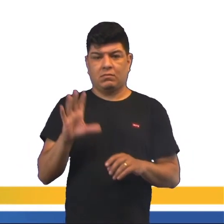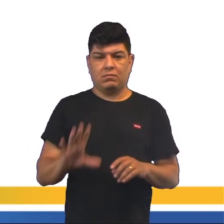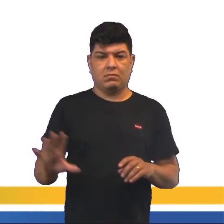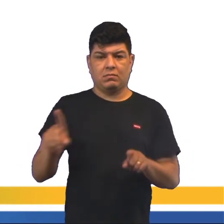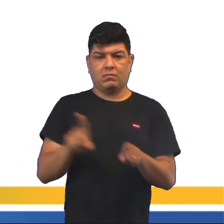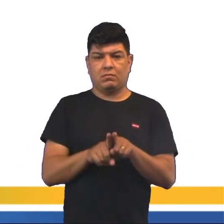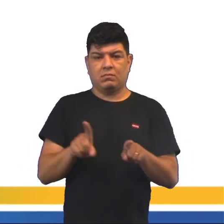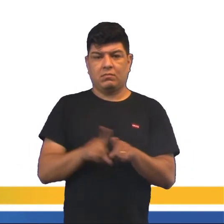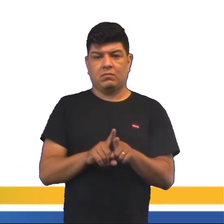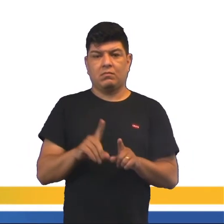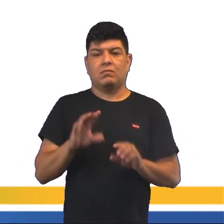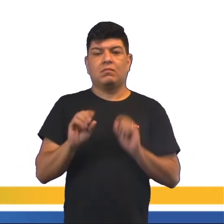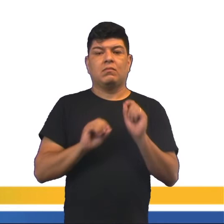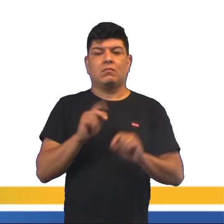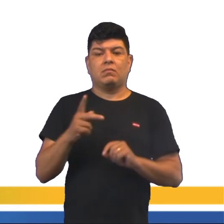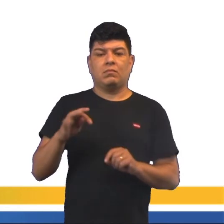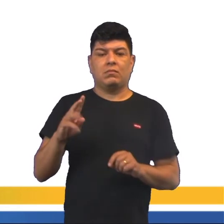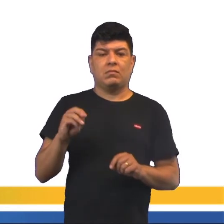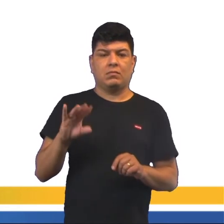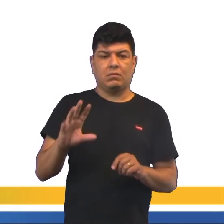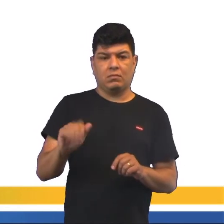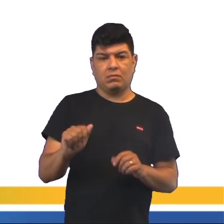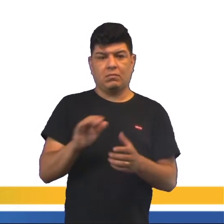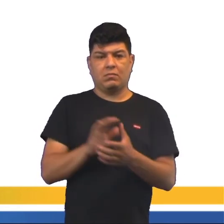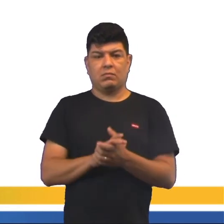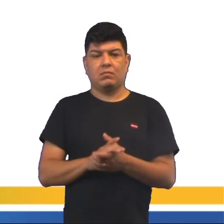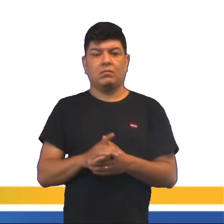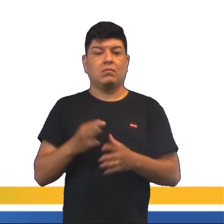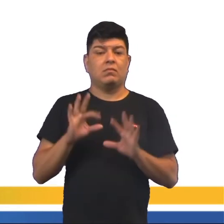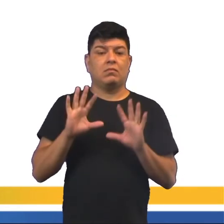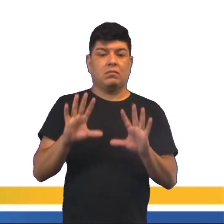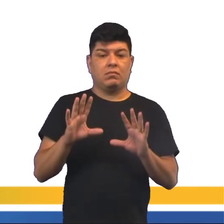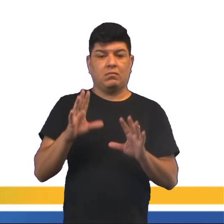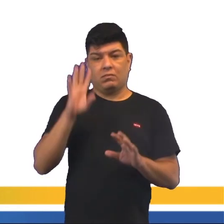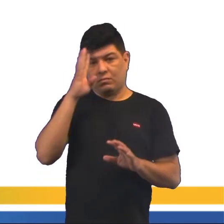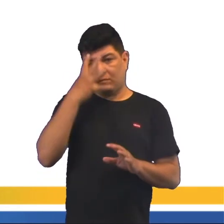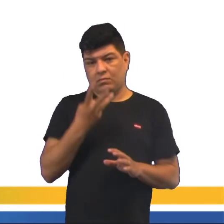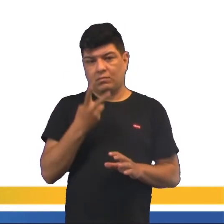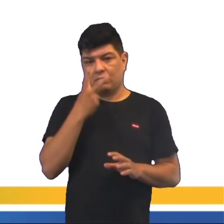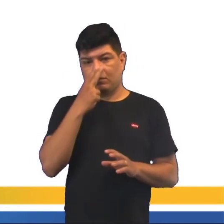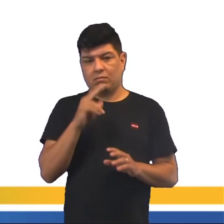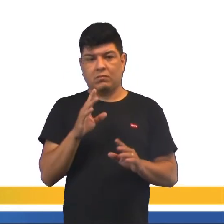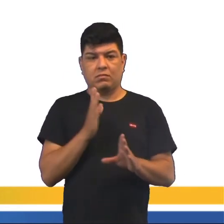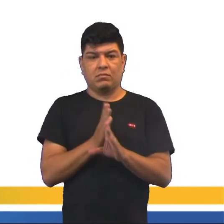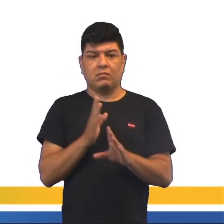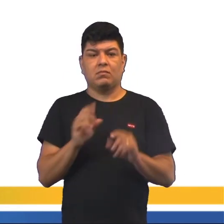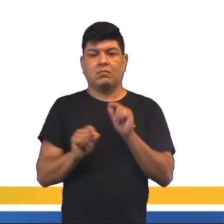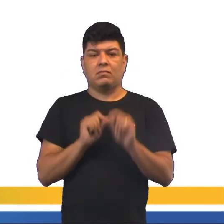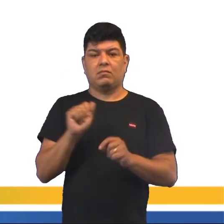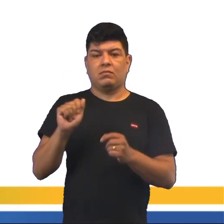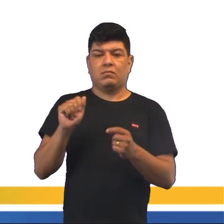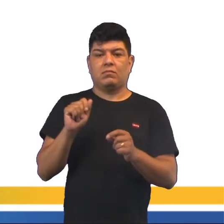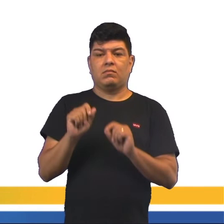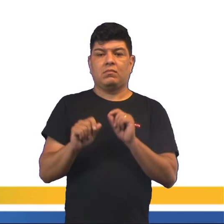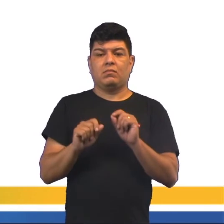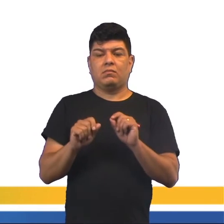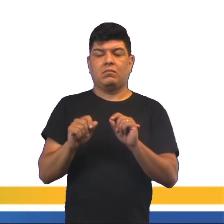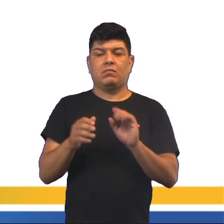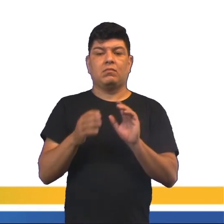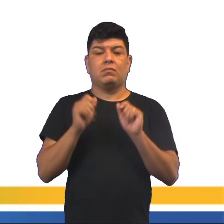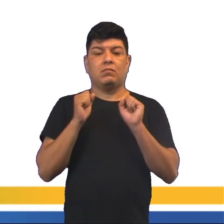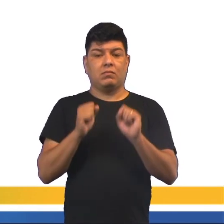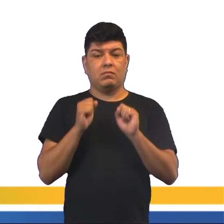no Oriente Médio o que convencionou chamar questão palestina, que está longe de ser resolvida ainda hoje,